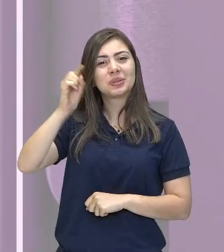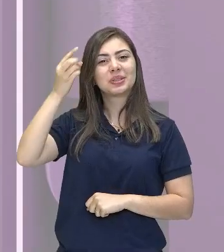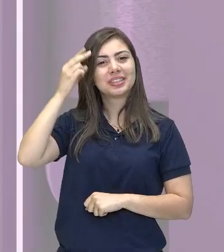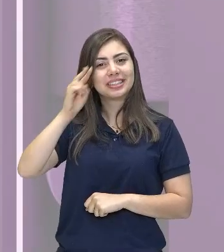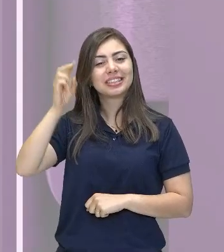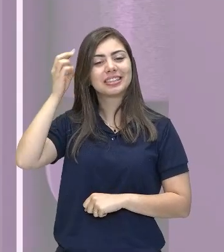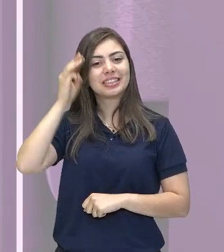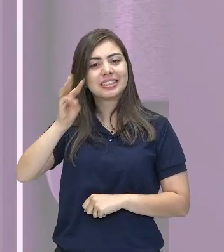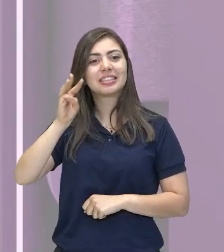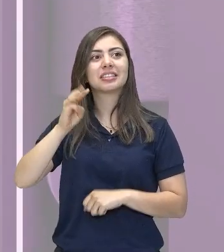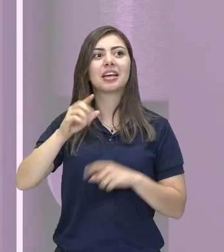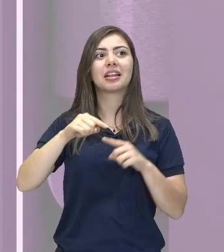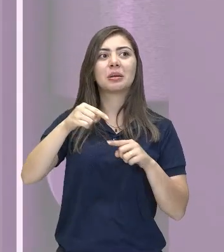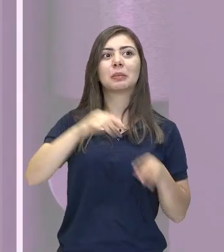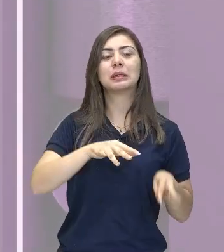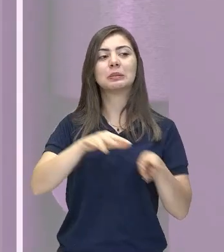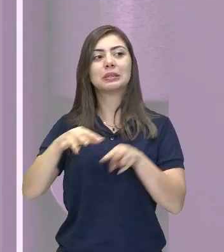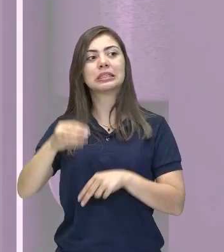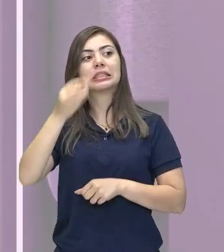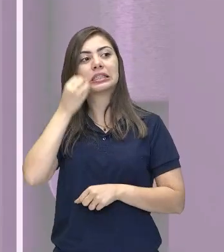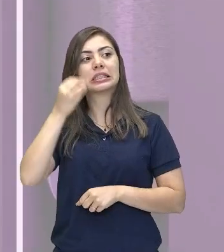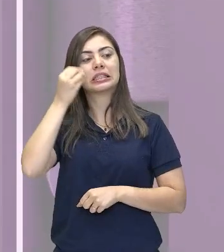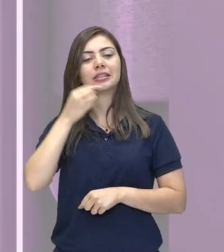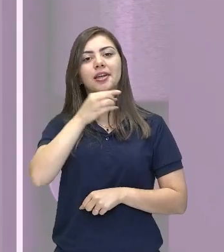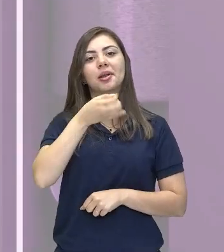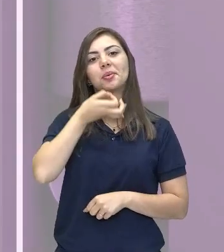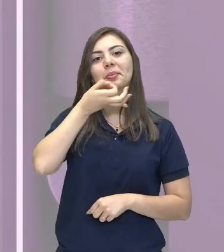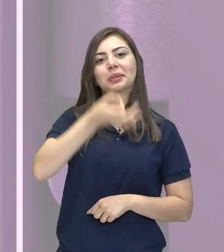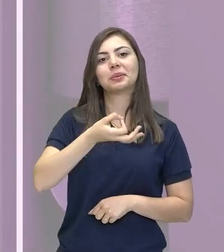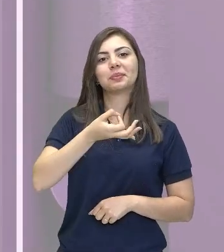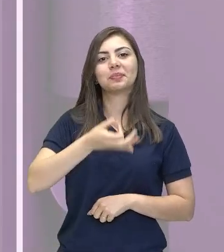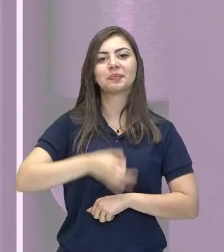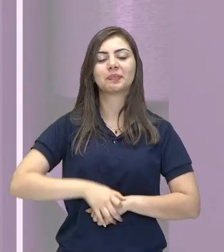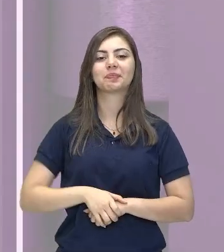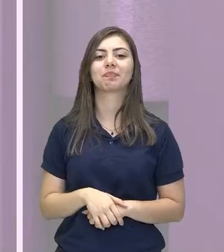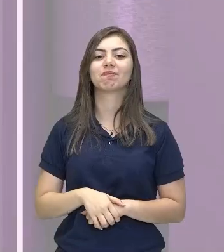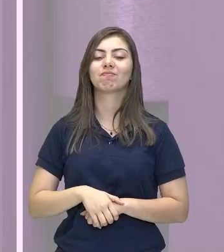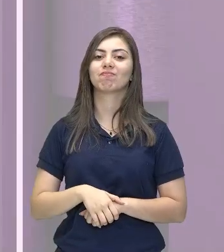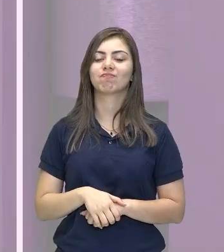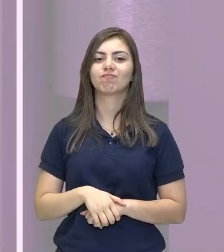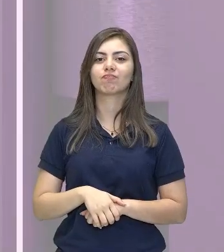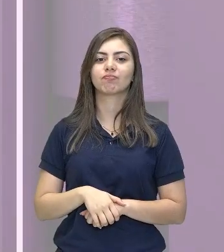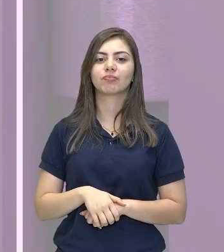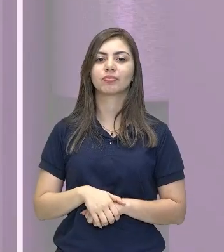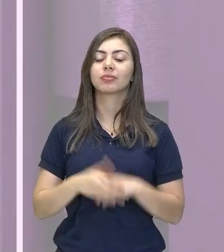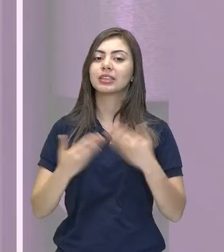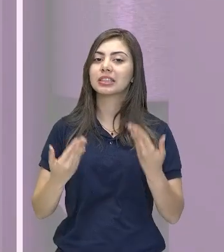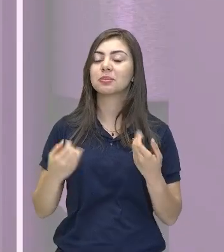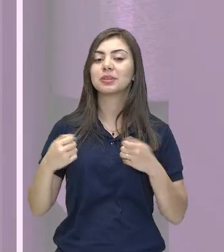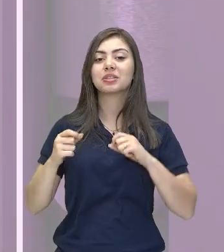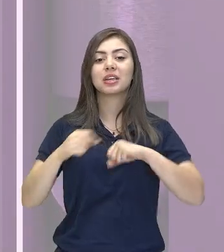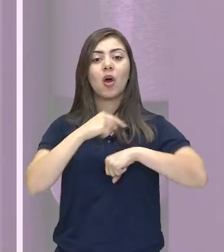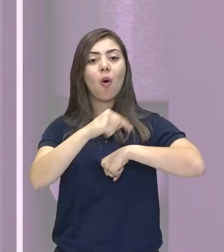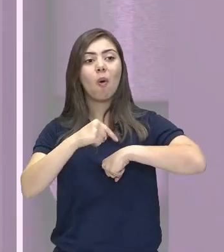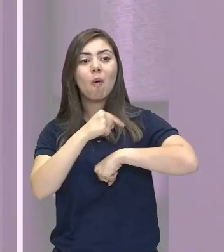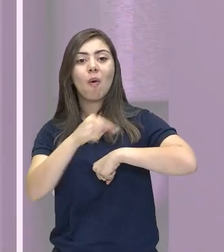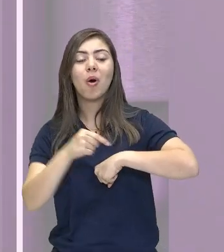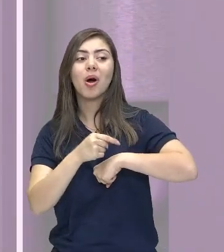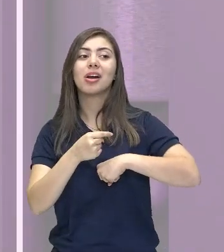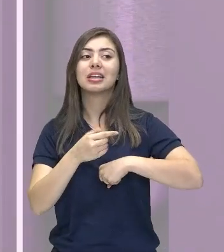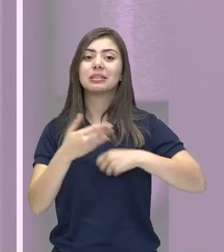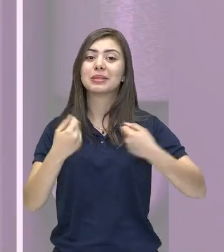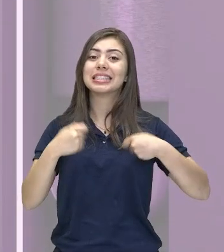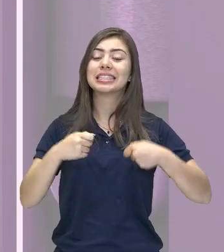daqui a pouco uma semana para você conseguir a opinião daquela pessoa, né? Então tudo isso Leva tempo, se leva tempo, custa dinheiro,